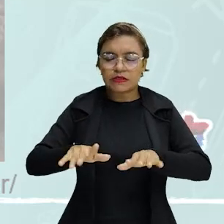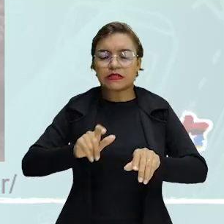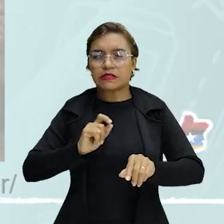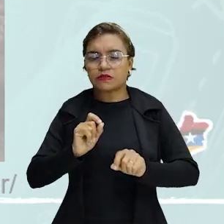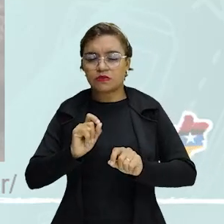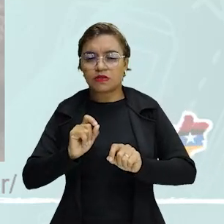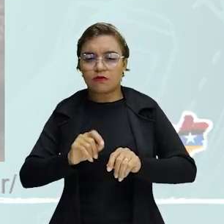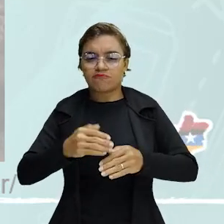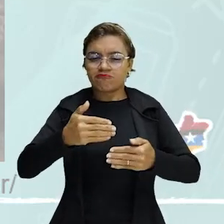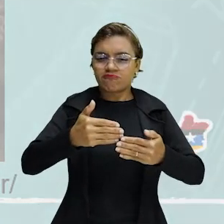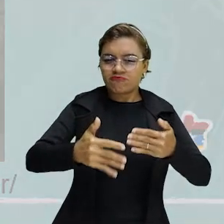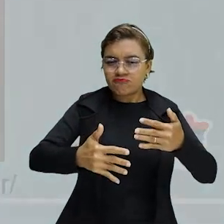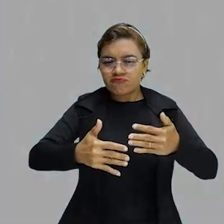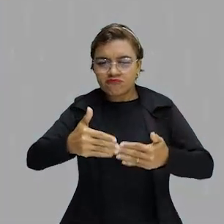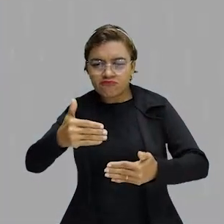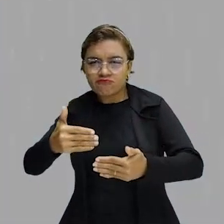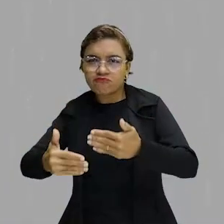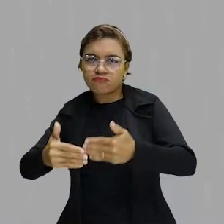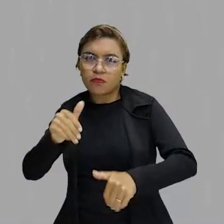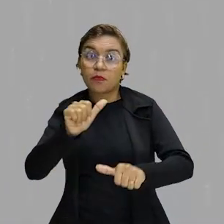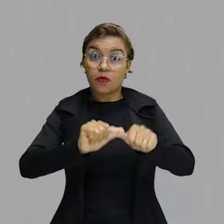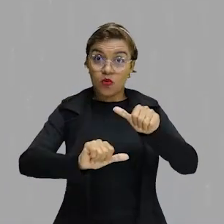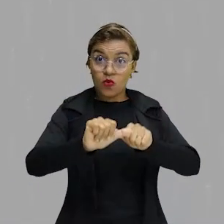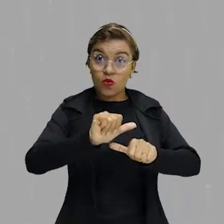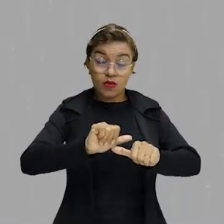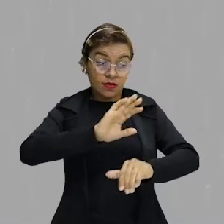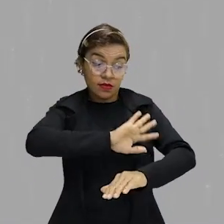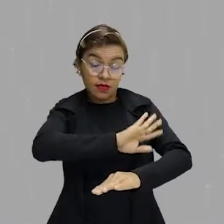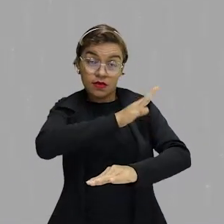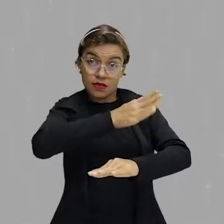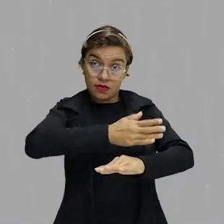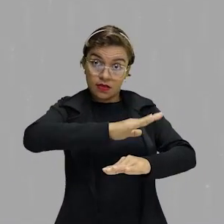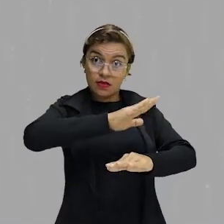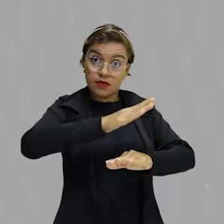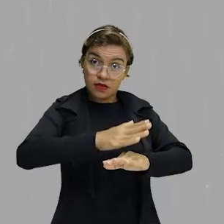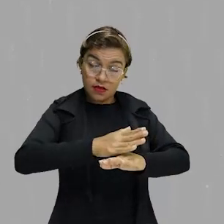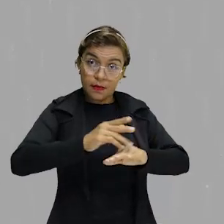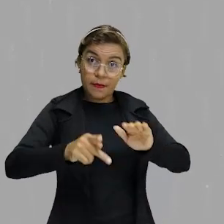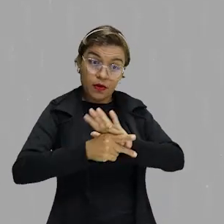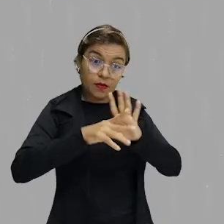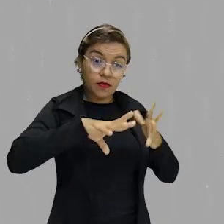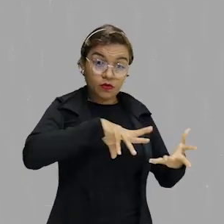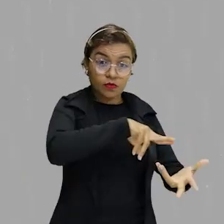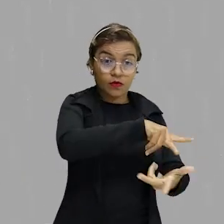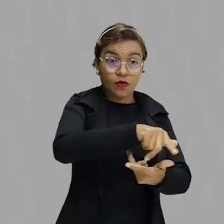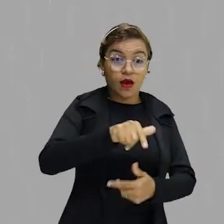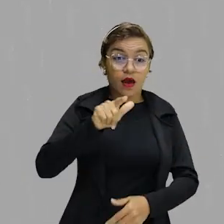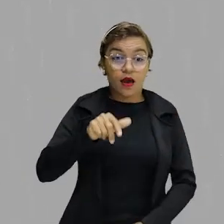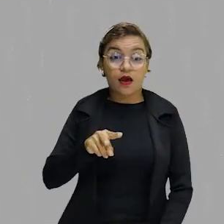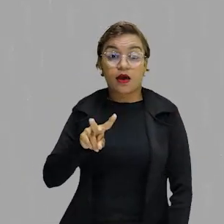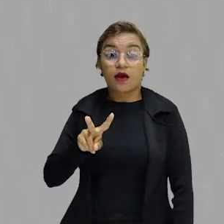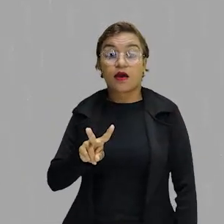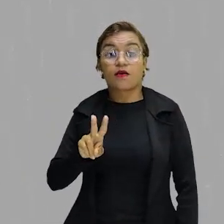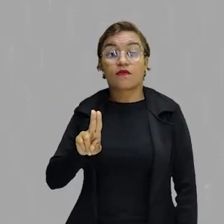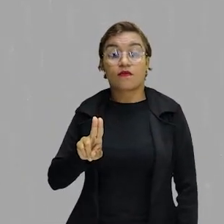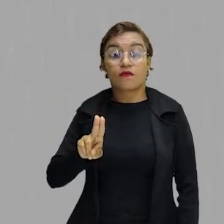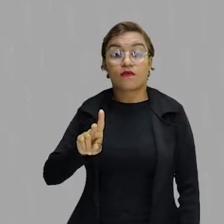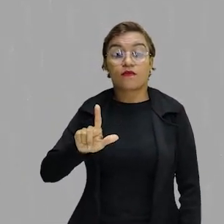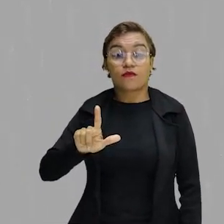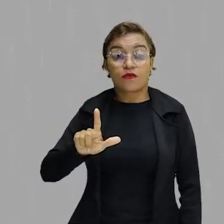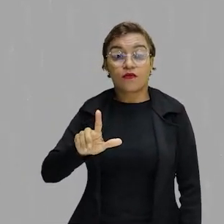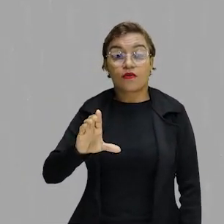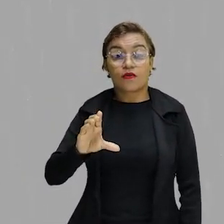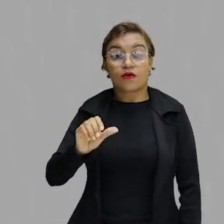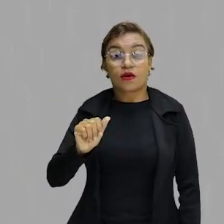tectônicas e que também altera, né, o nosso relevo, a nossa superfície, é o vulcanismo, galera, tá? Marcos, o que é esse